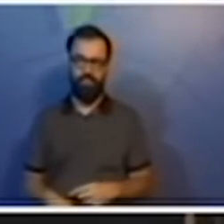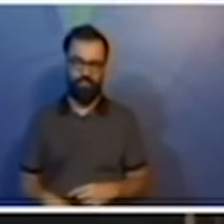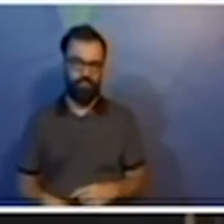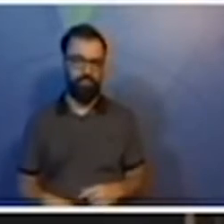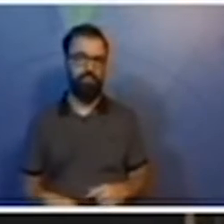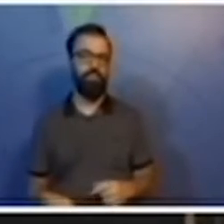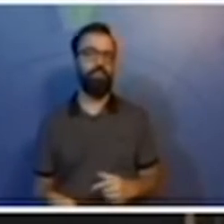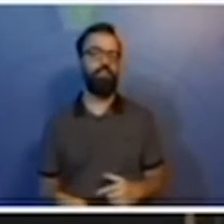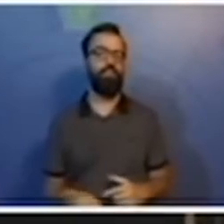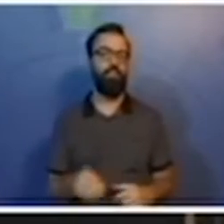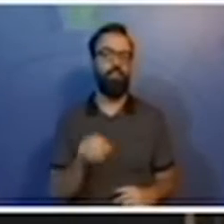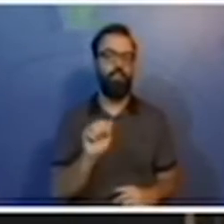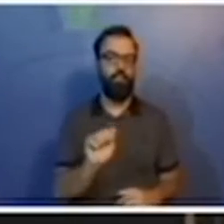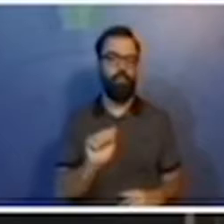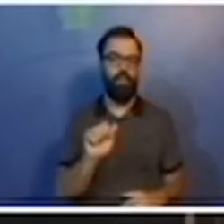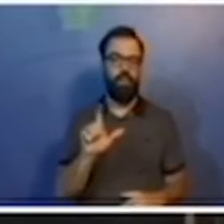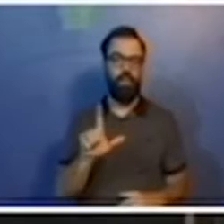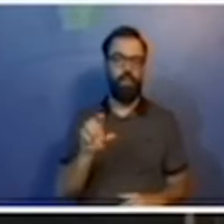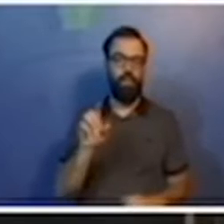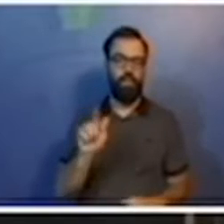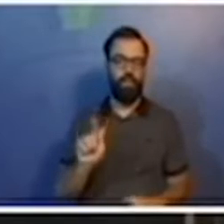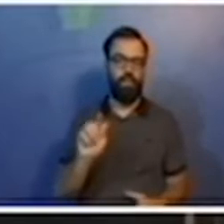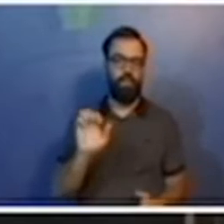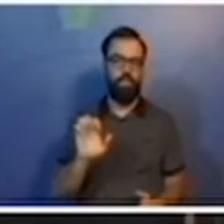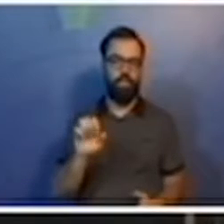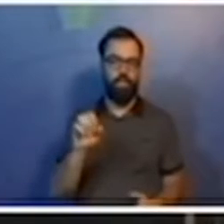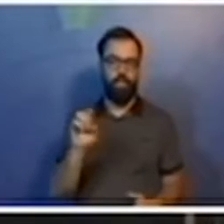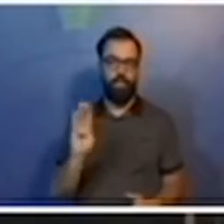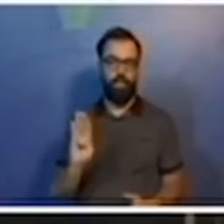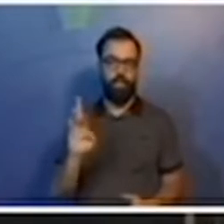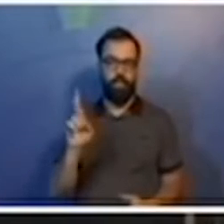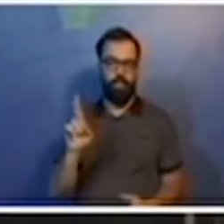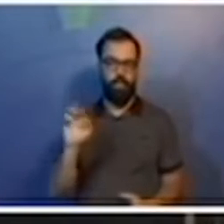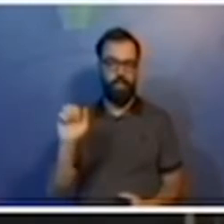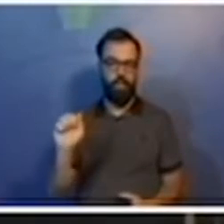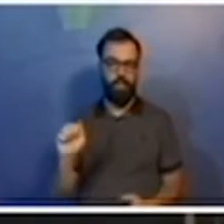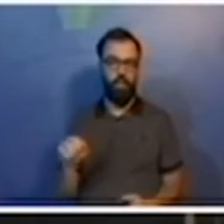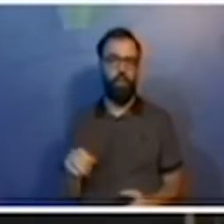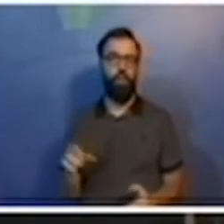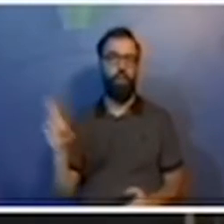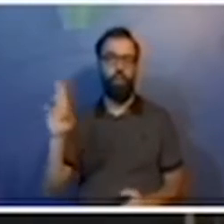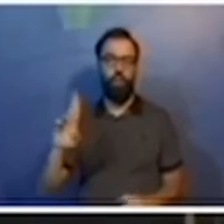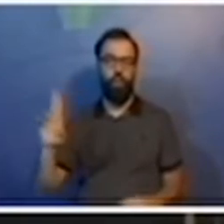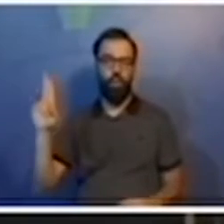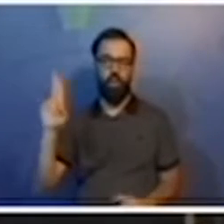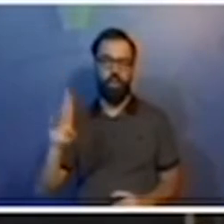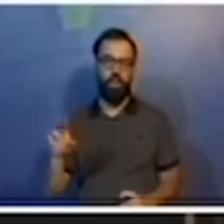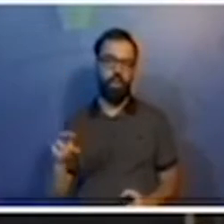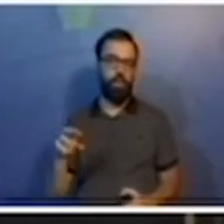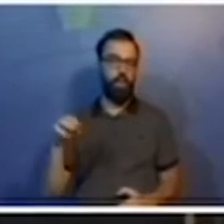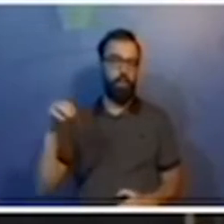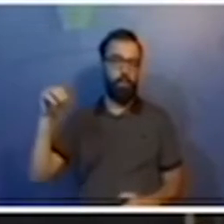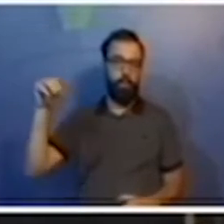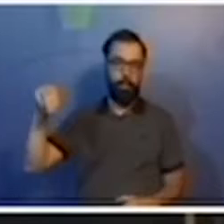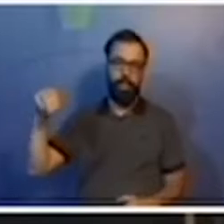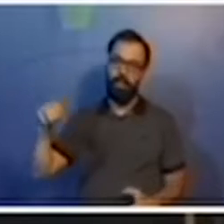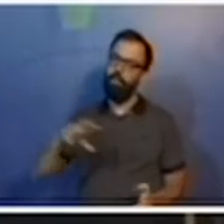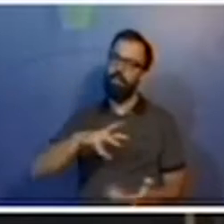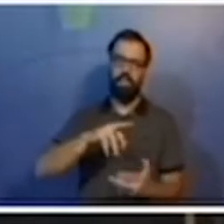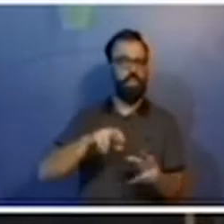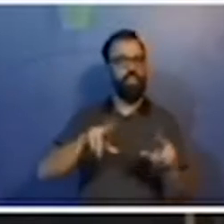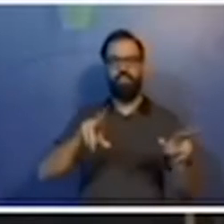A álgebra não é usada unicamente na parte de aritmética. A gente pode usar ela também na